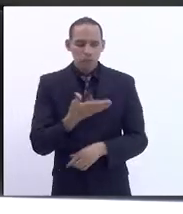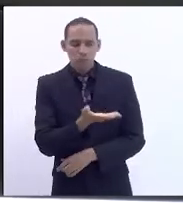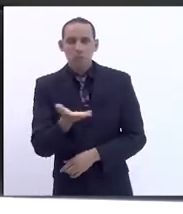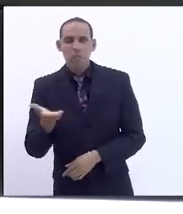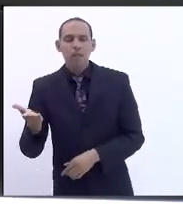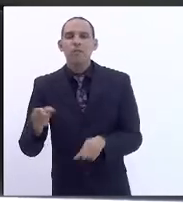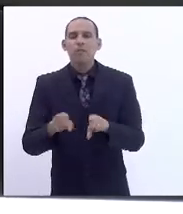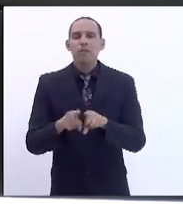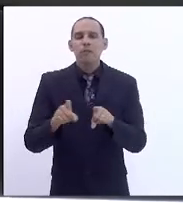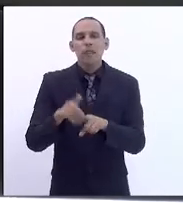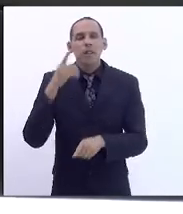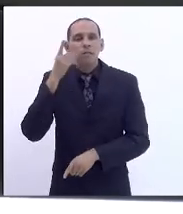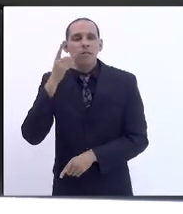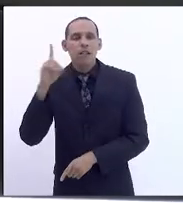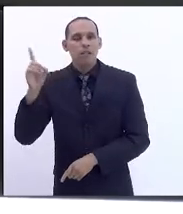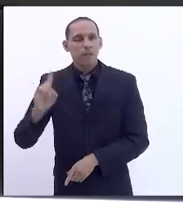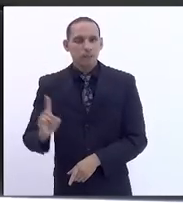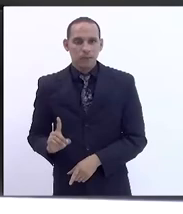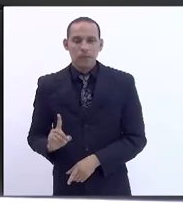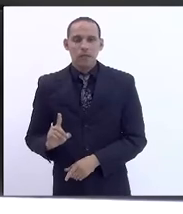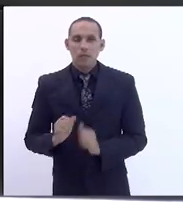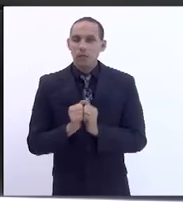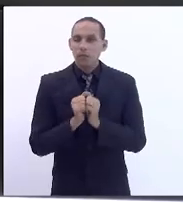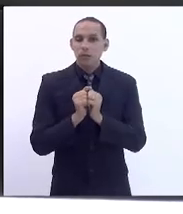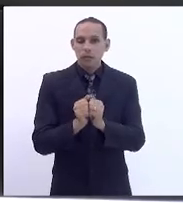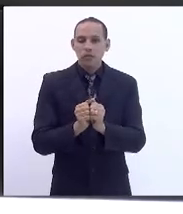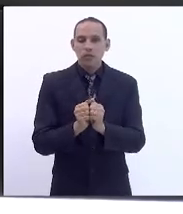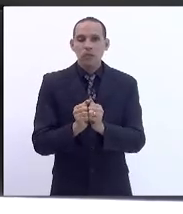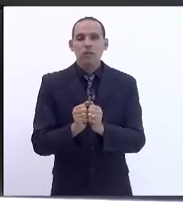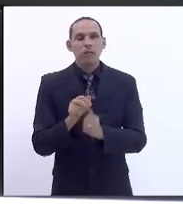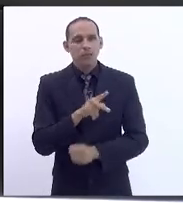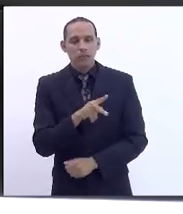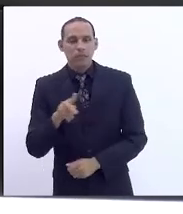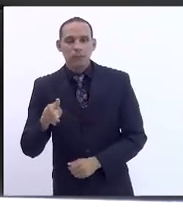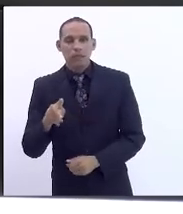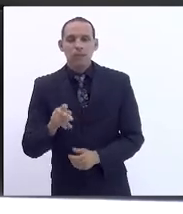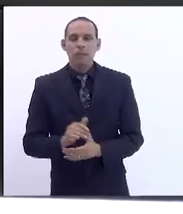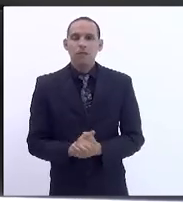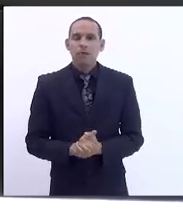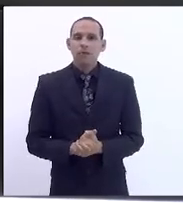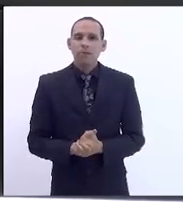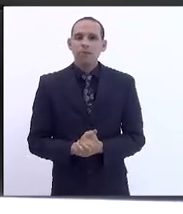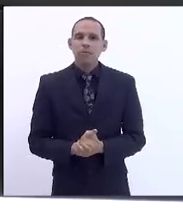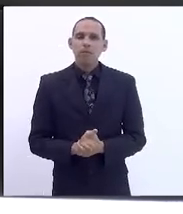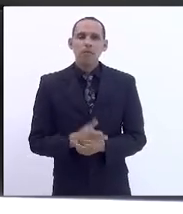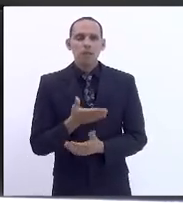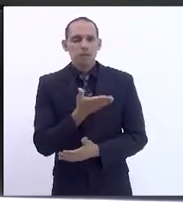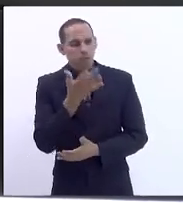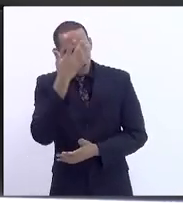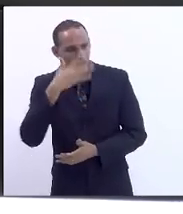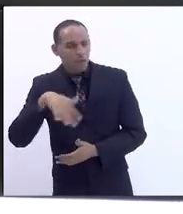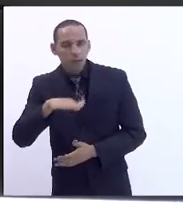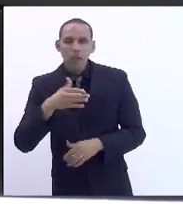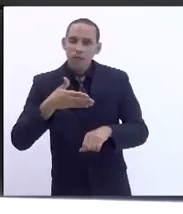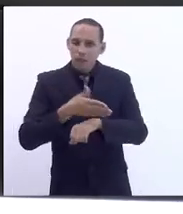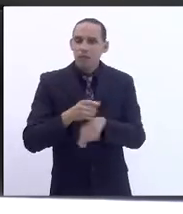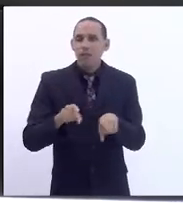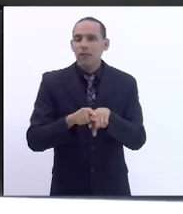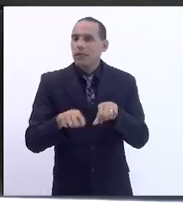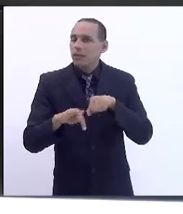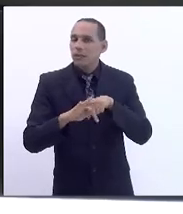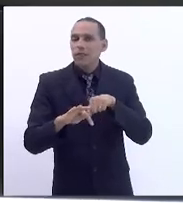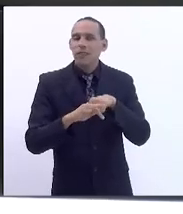Deputado a Dani Monteiro que conjuntamente presídio conosco todos os participantes aqui e aos